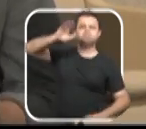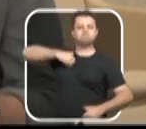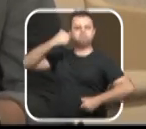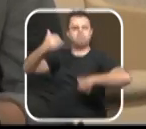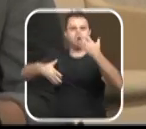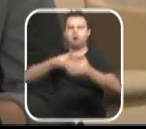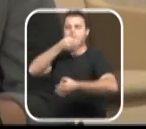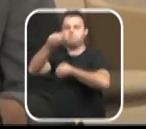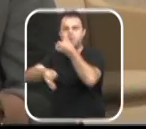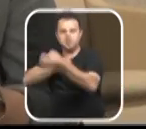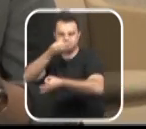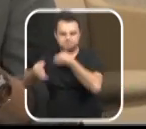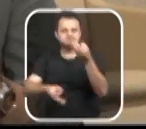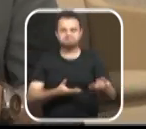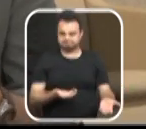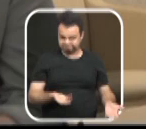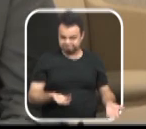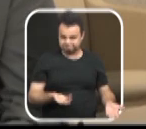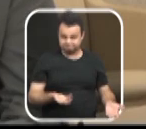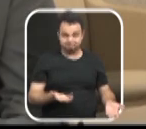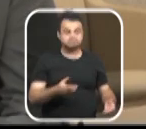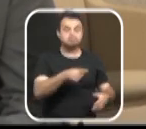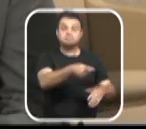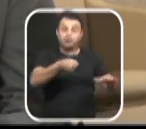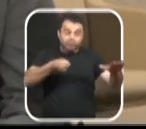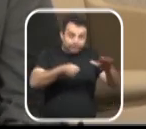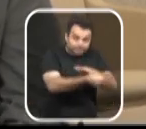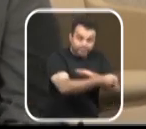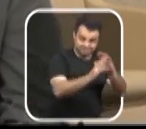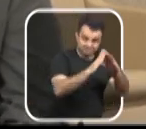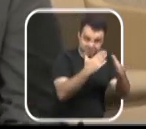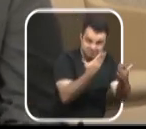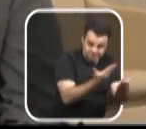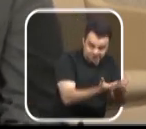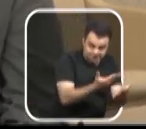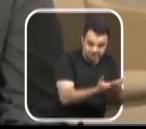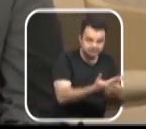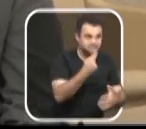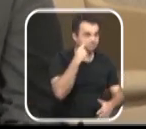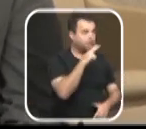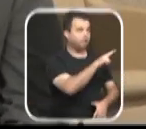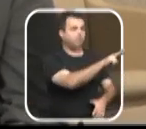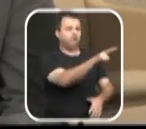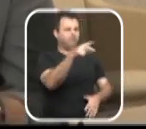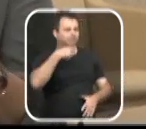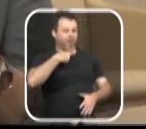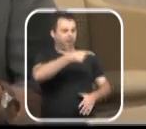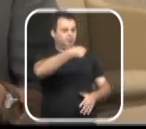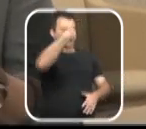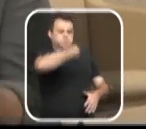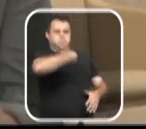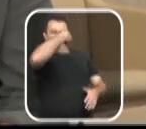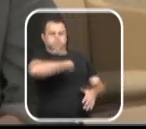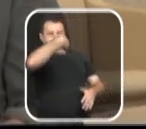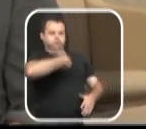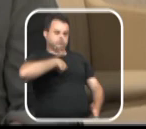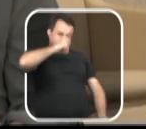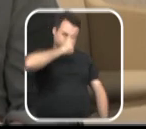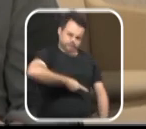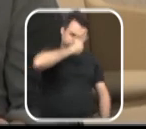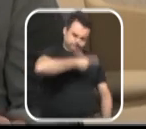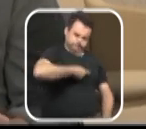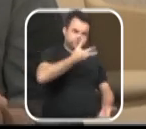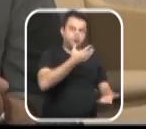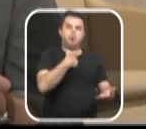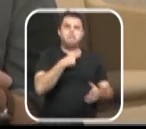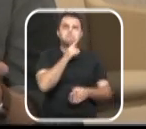entra na escola, né, e ele se depara, tá certo, com uma escola autoritária, com uma escola onde ele não participa, por